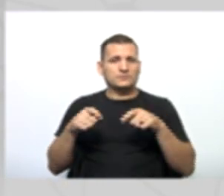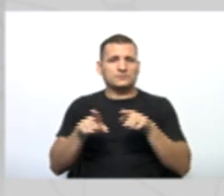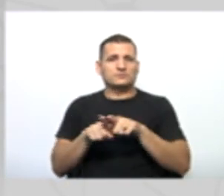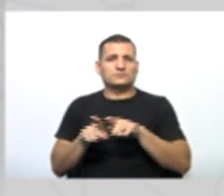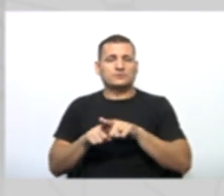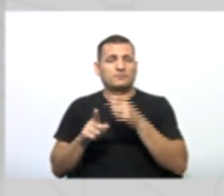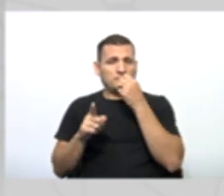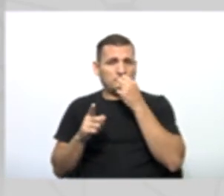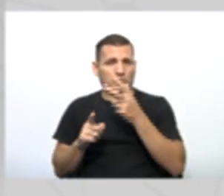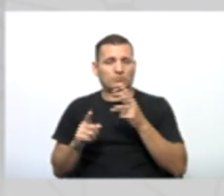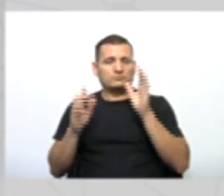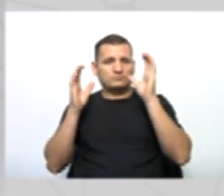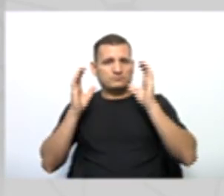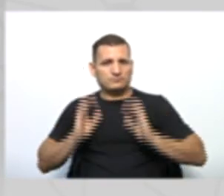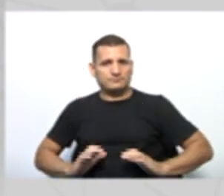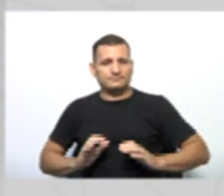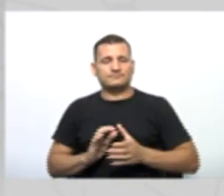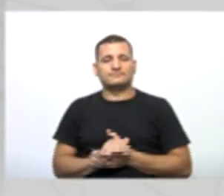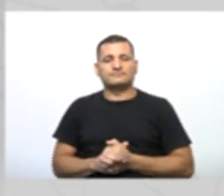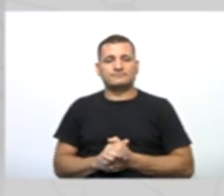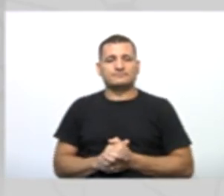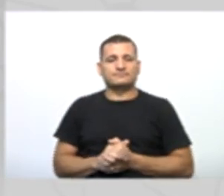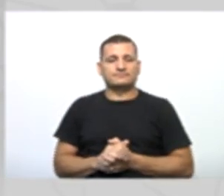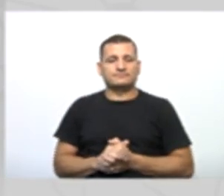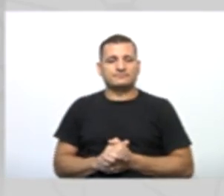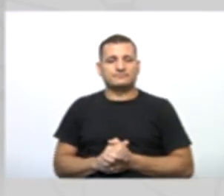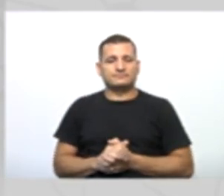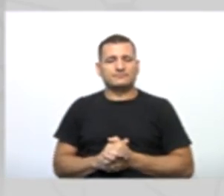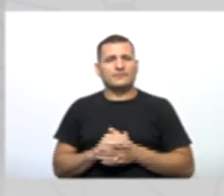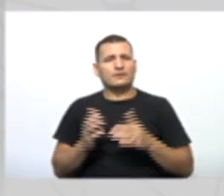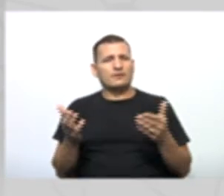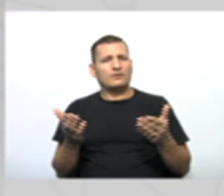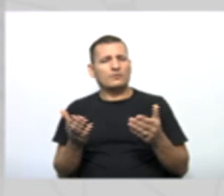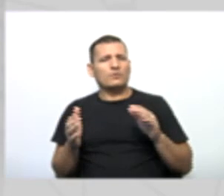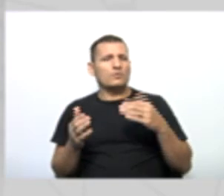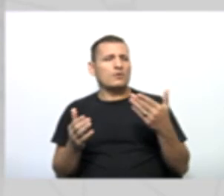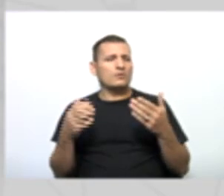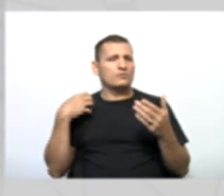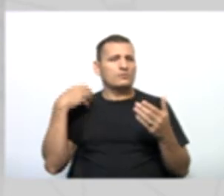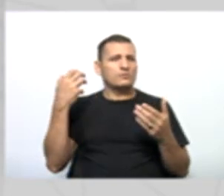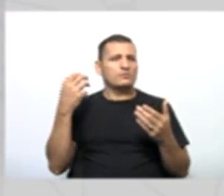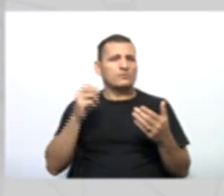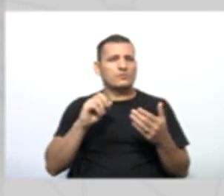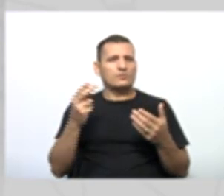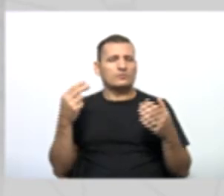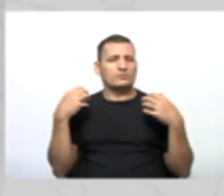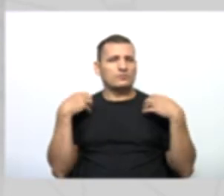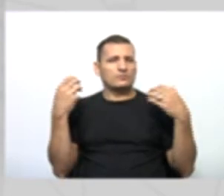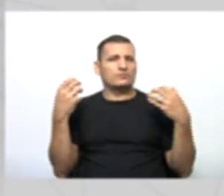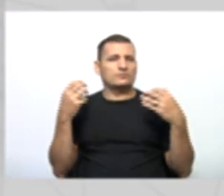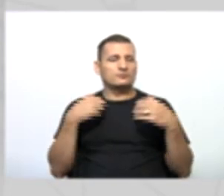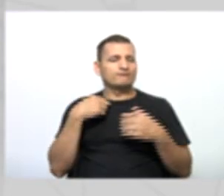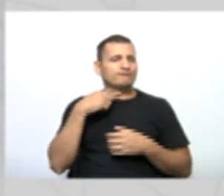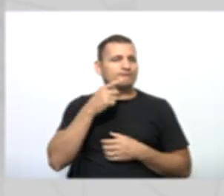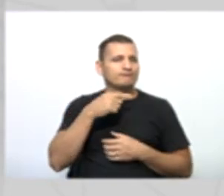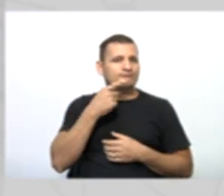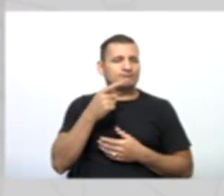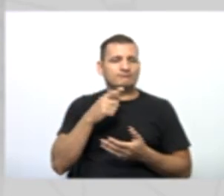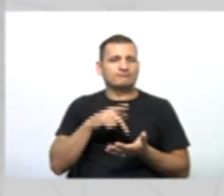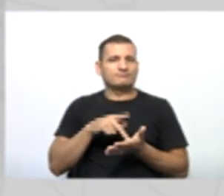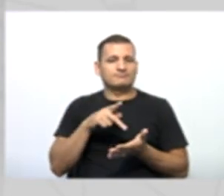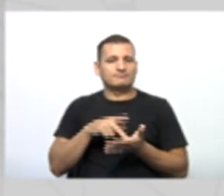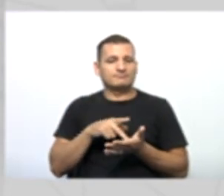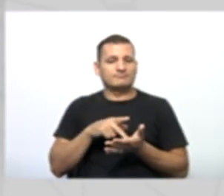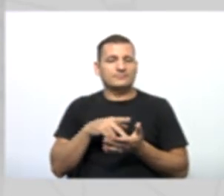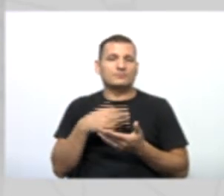bom cidadão. E agora, professor, a gente permanece em Sócrates ou Aristóteles? Eita, que agora me deu dúvida. Será que será?